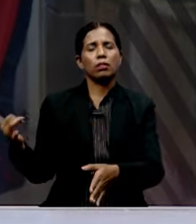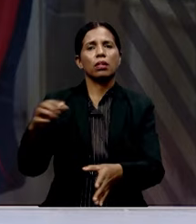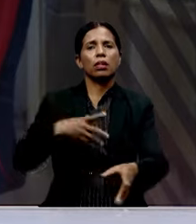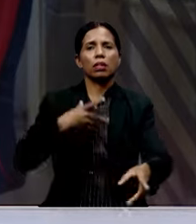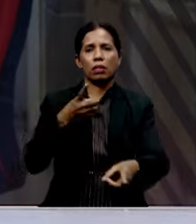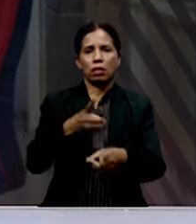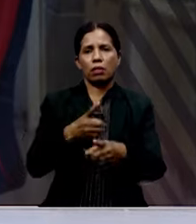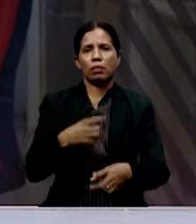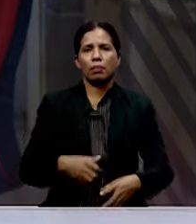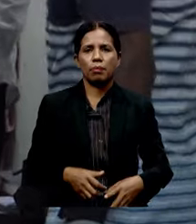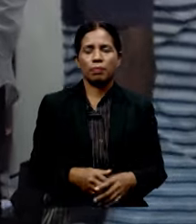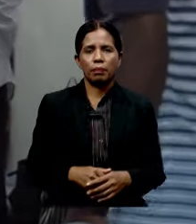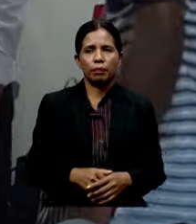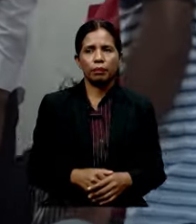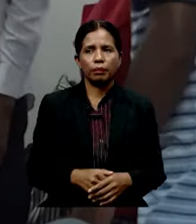Direito.